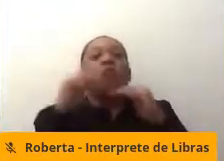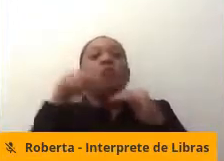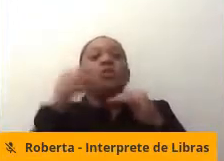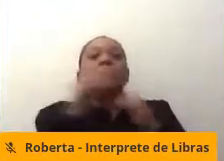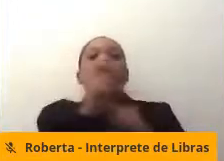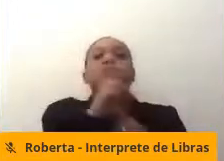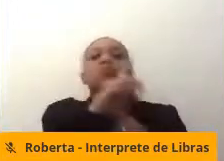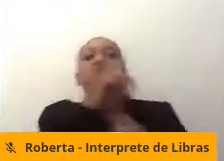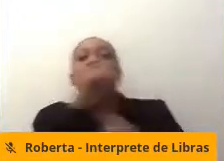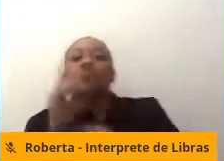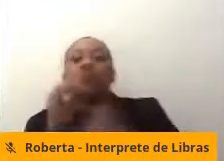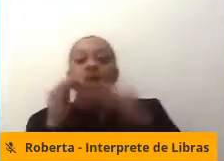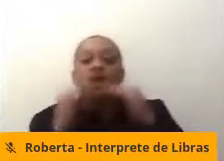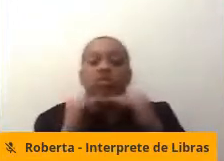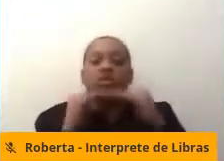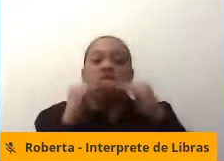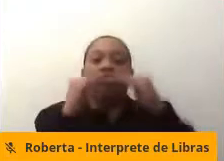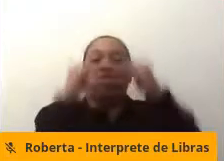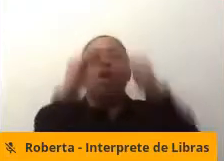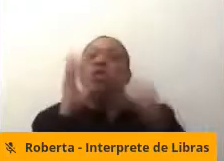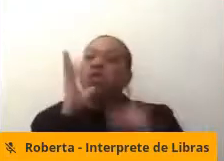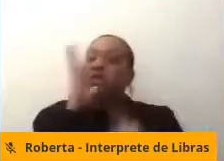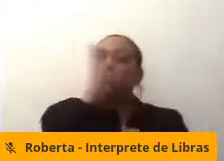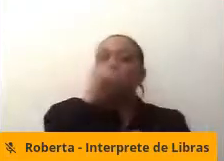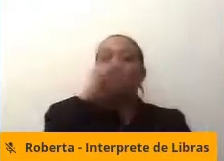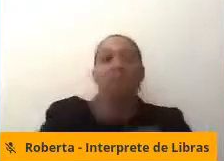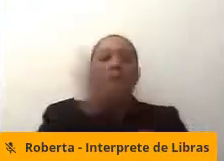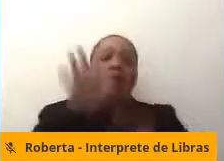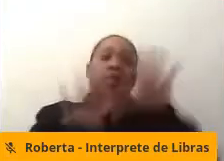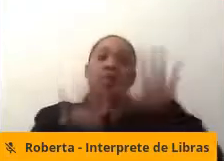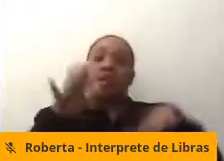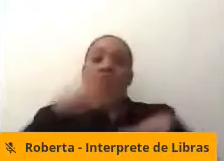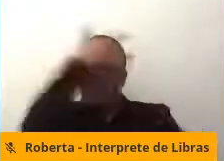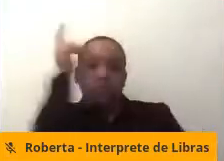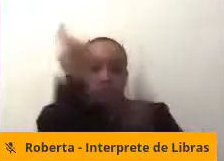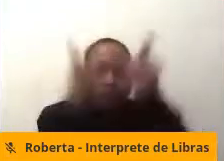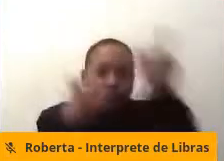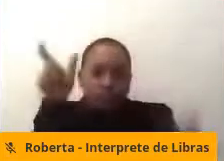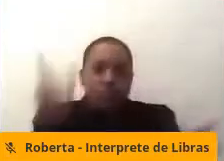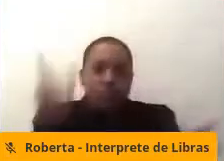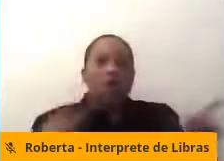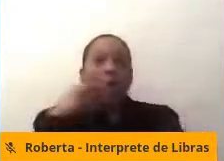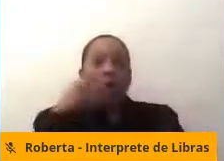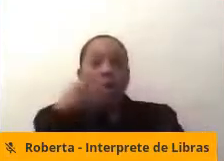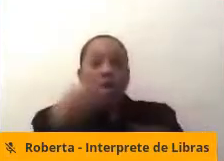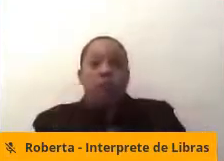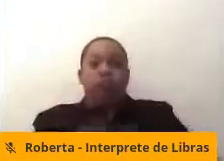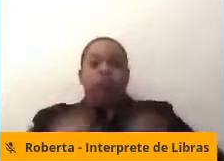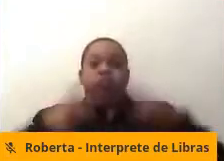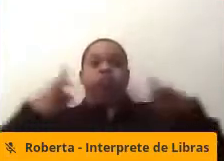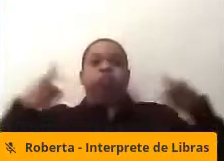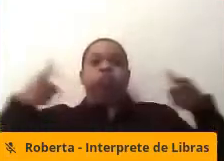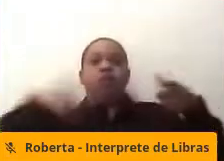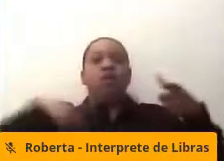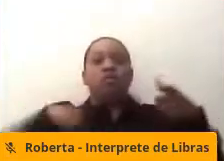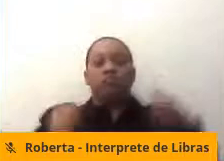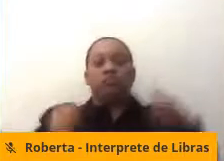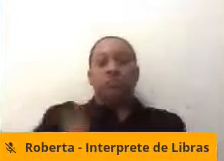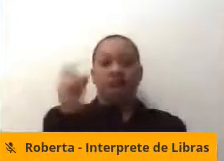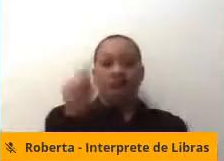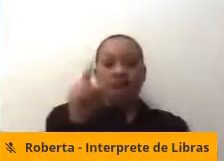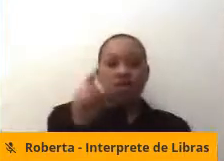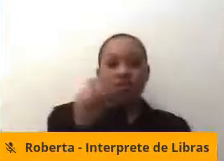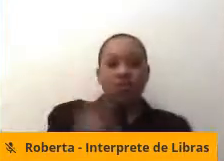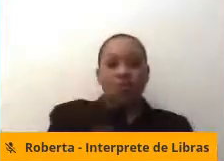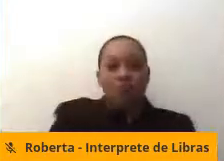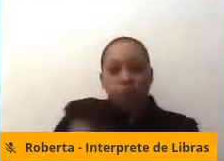outra fase aqui, ó, olha que período amplo. IgM e IgG estão presentes. E muitas pessoas, ó, só com 35 dias